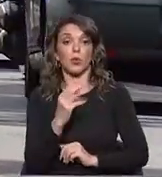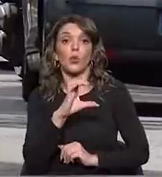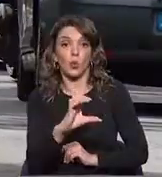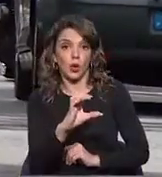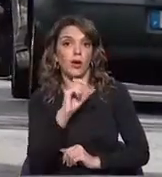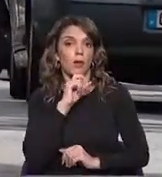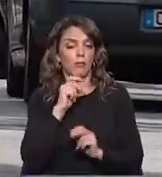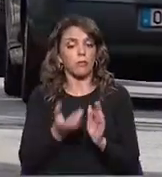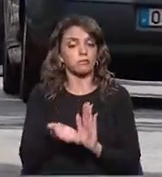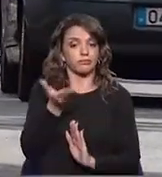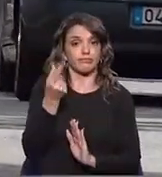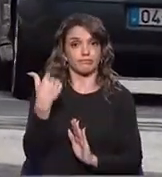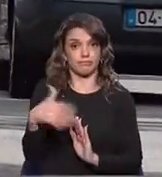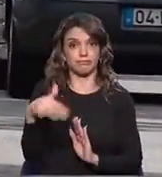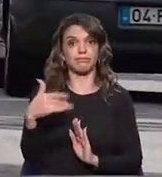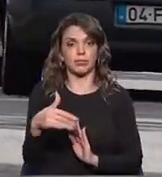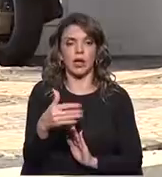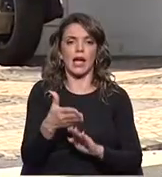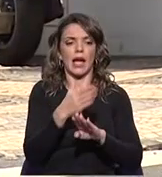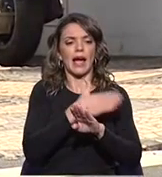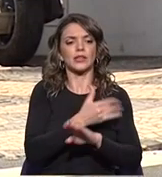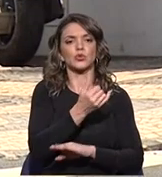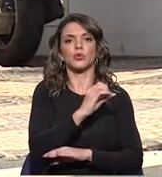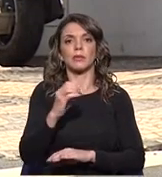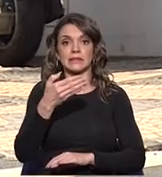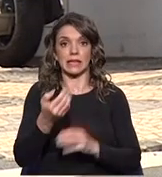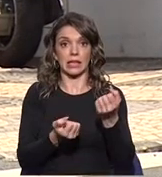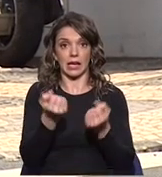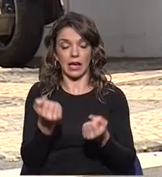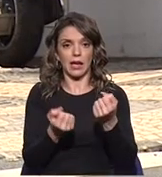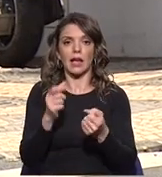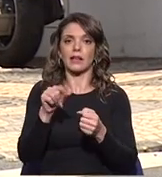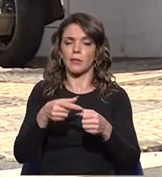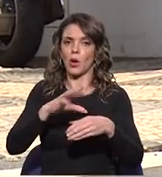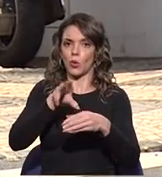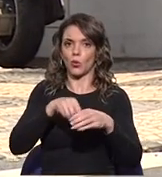automóveis com matrículas anteriores a 2007 inclui também os motociclos.